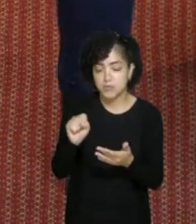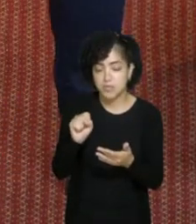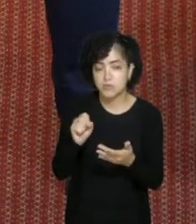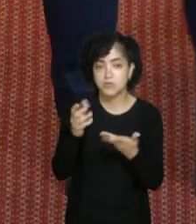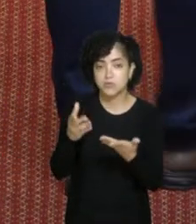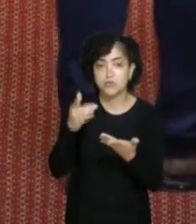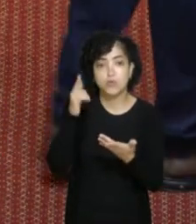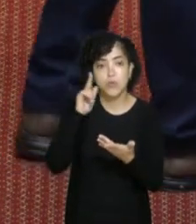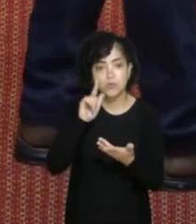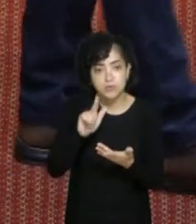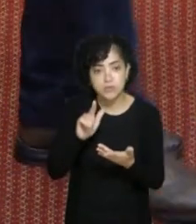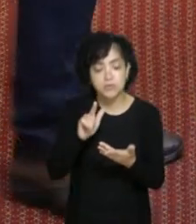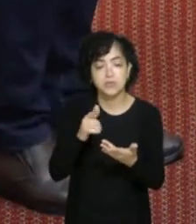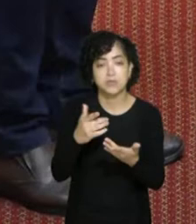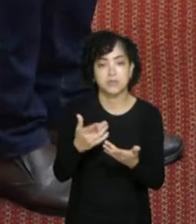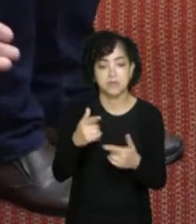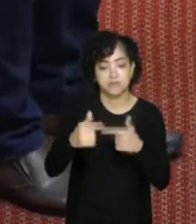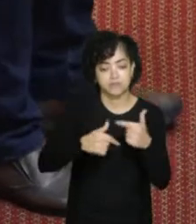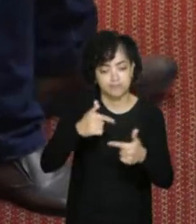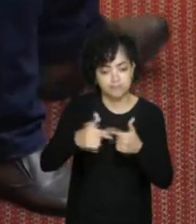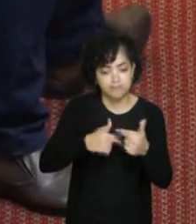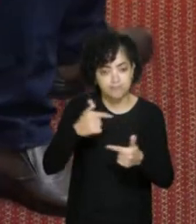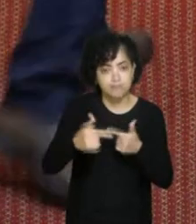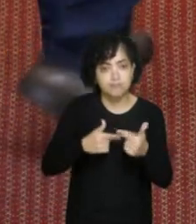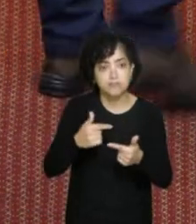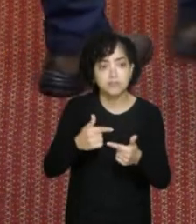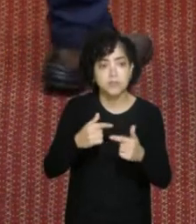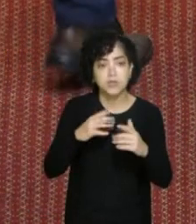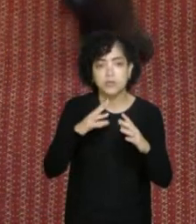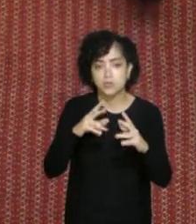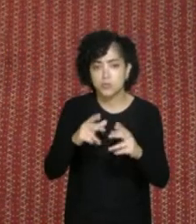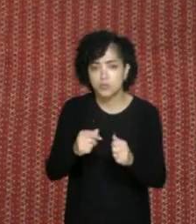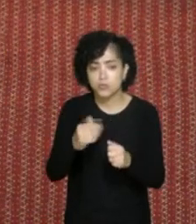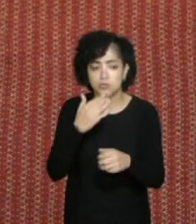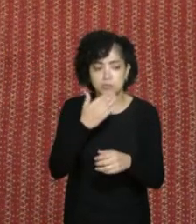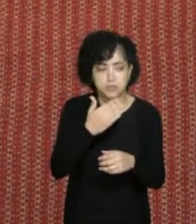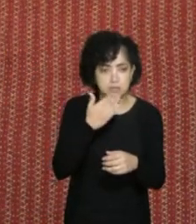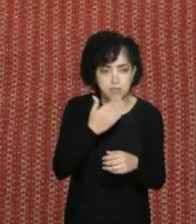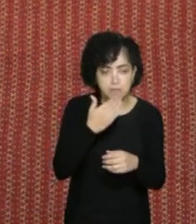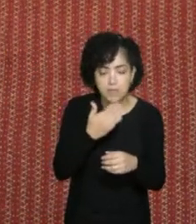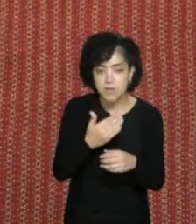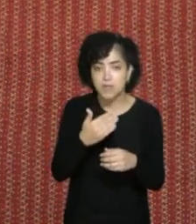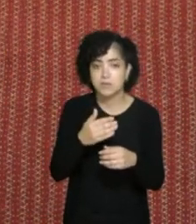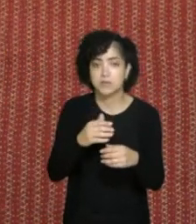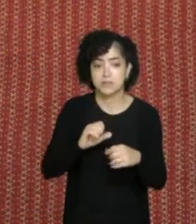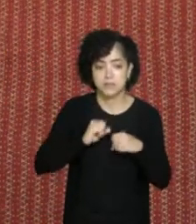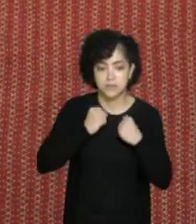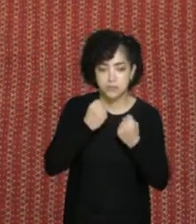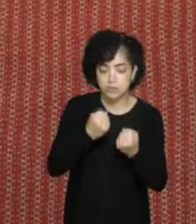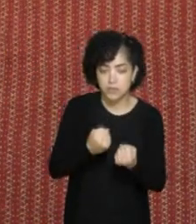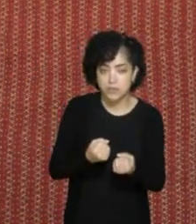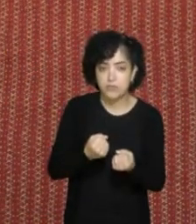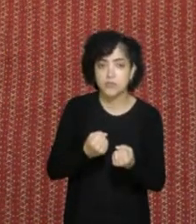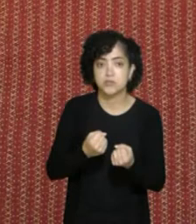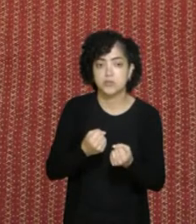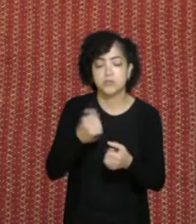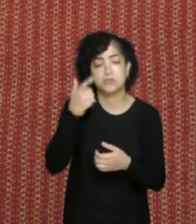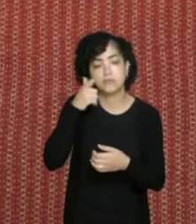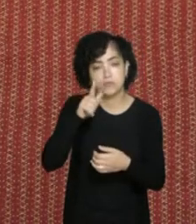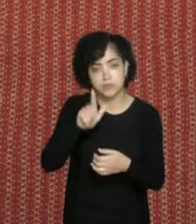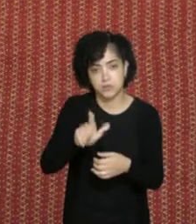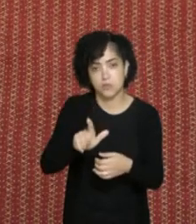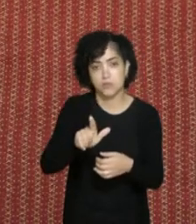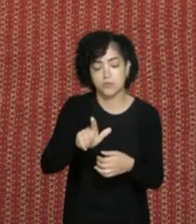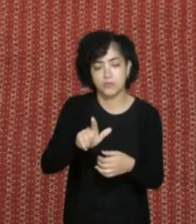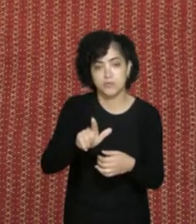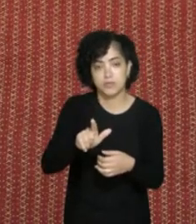consiga construir aqui aquilo que as pessoas tanto esperam, as demandas aqui defendidas que venham ao encontro do